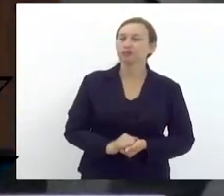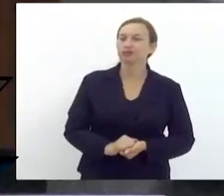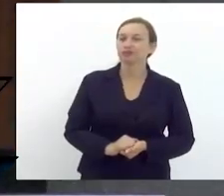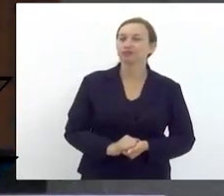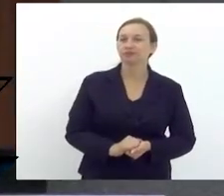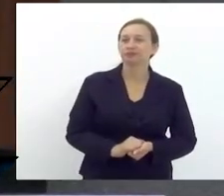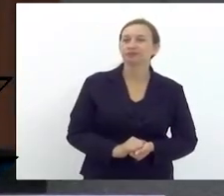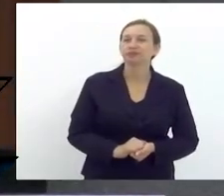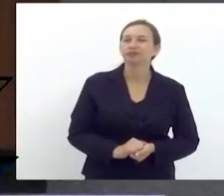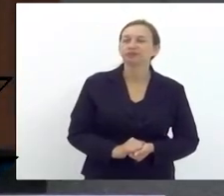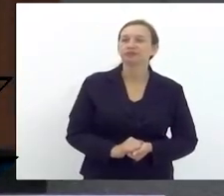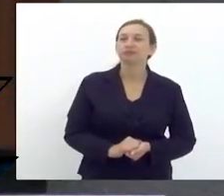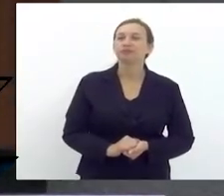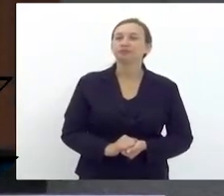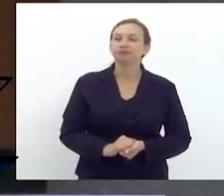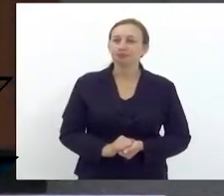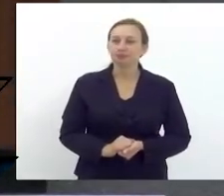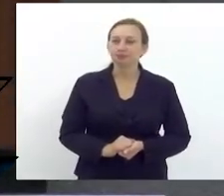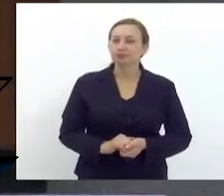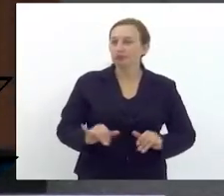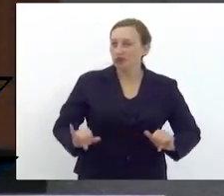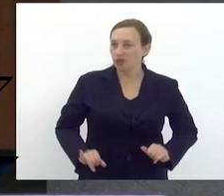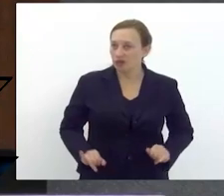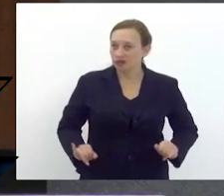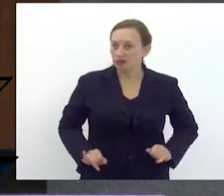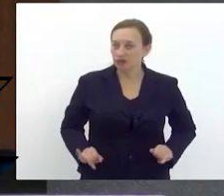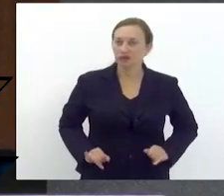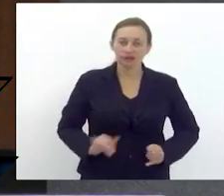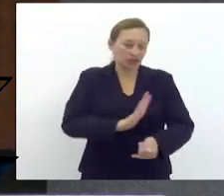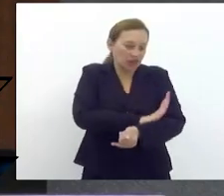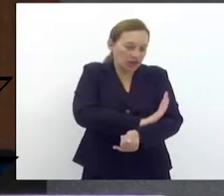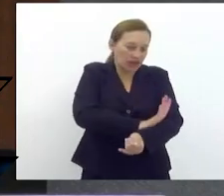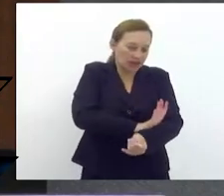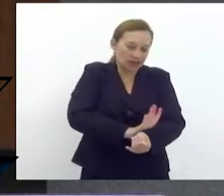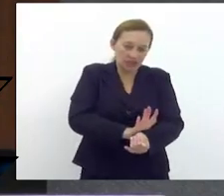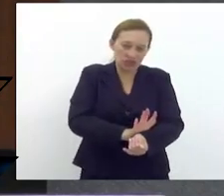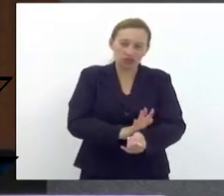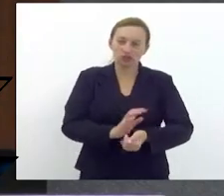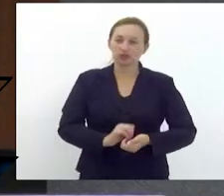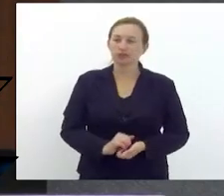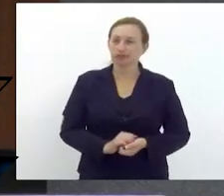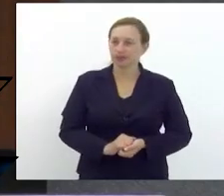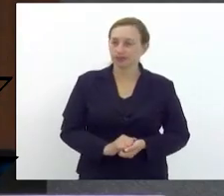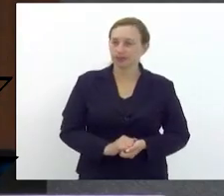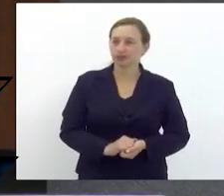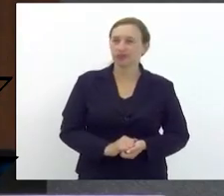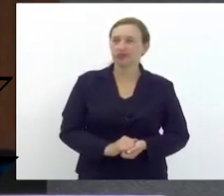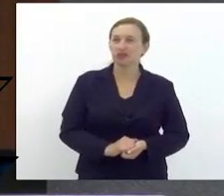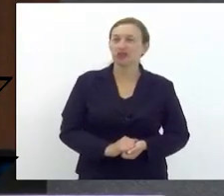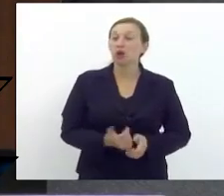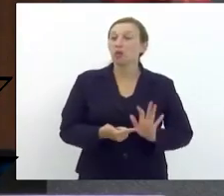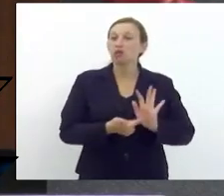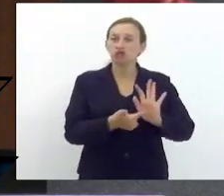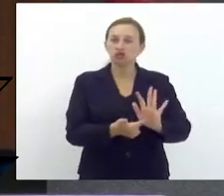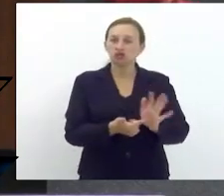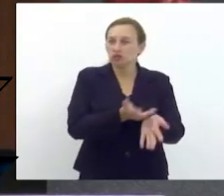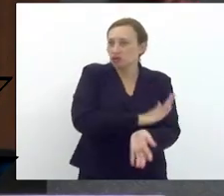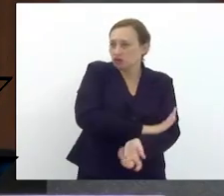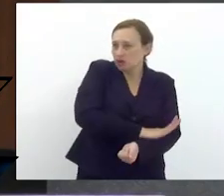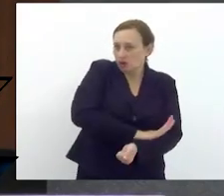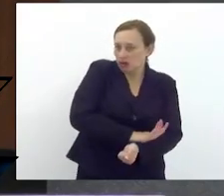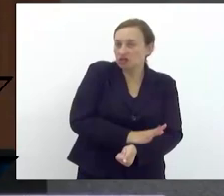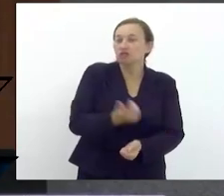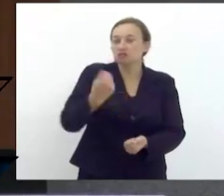nesse jogo ele vem sofrendo constantemente atitude racistas mostrando que o racismo precisa